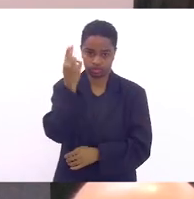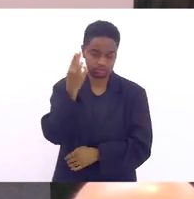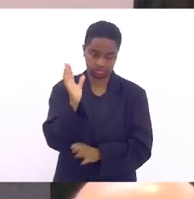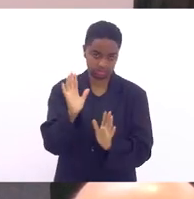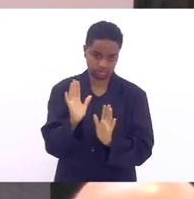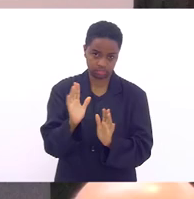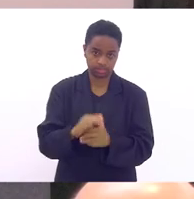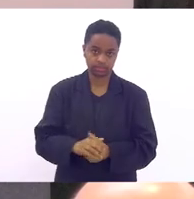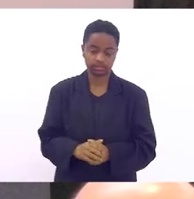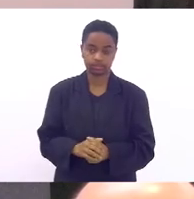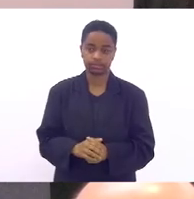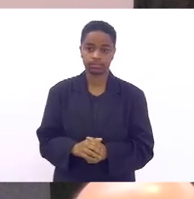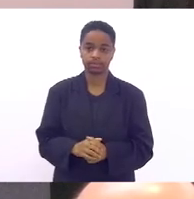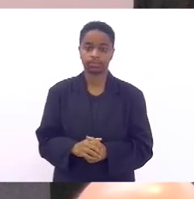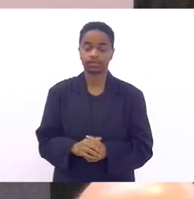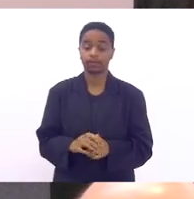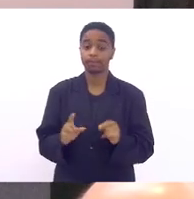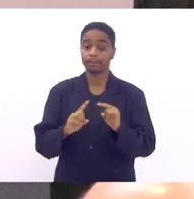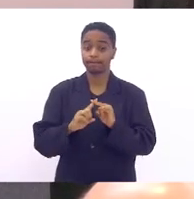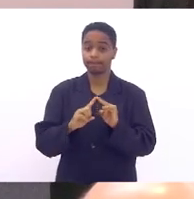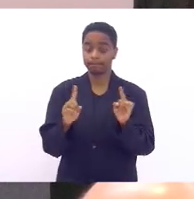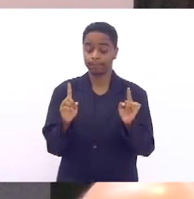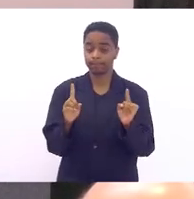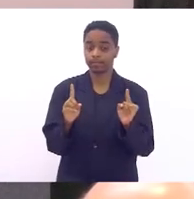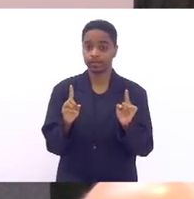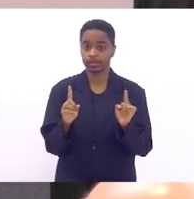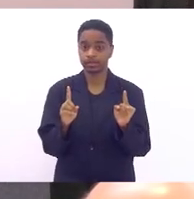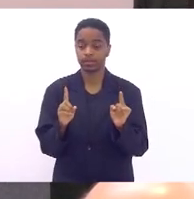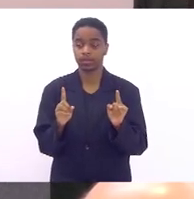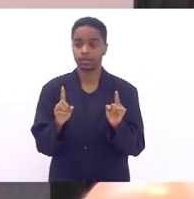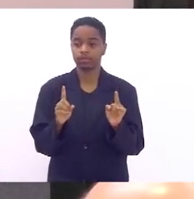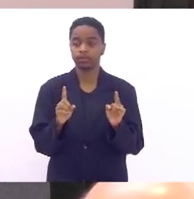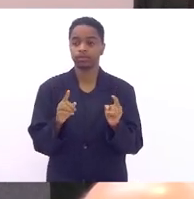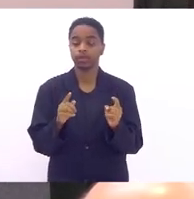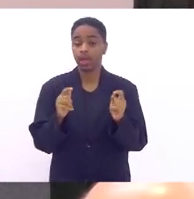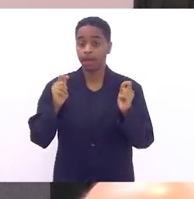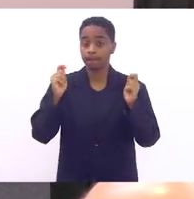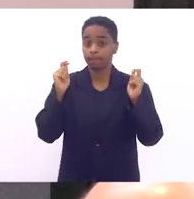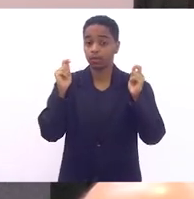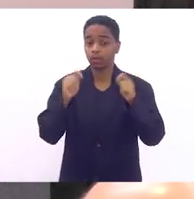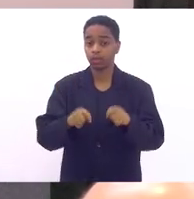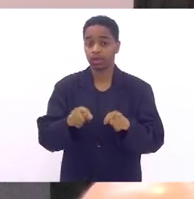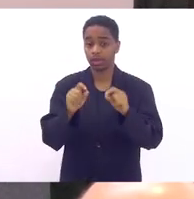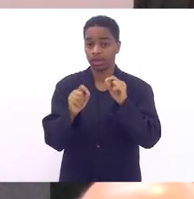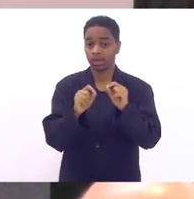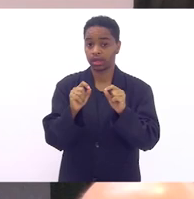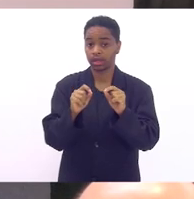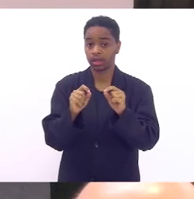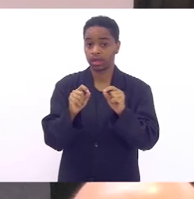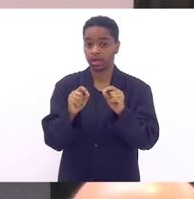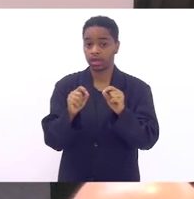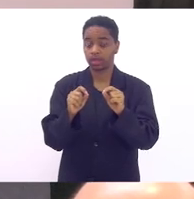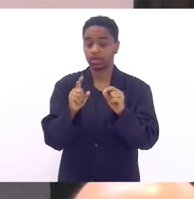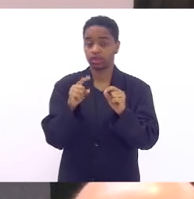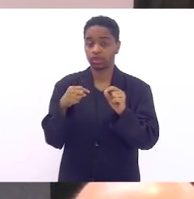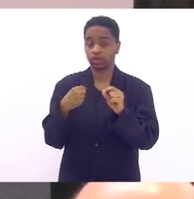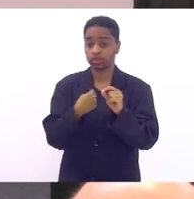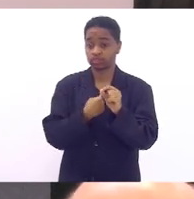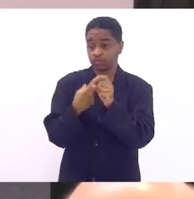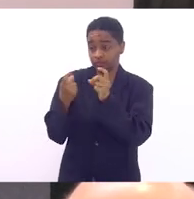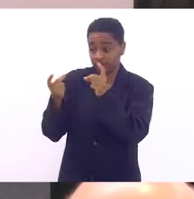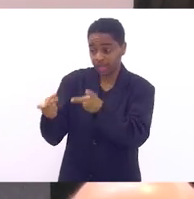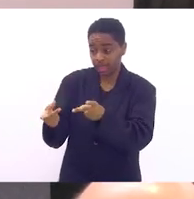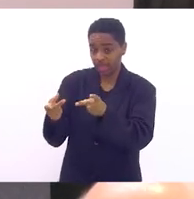hidrogênio é muito possível que a gente ao invés de exportar energia traga